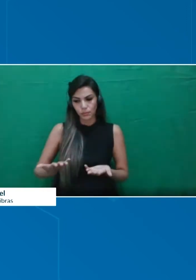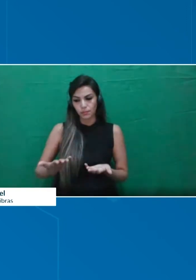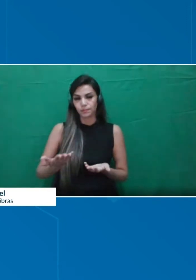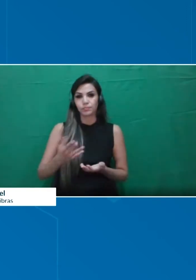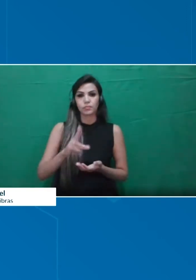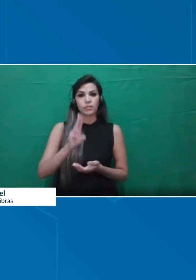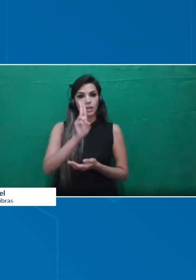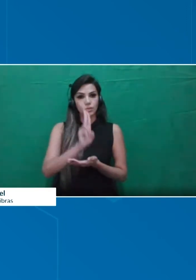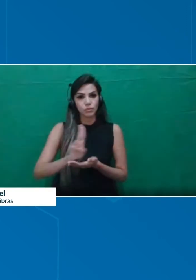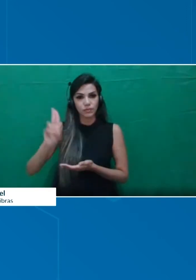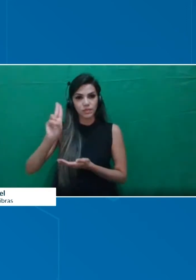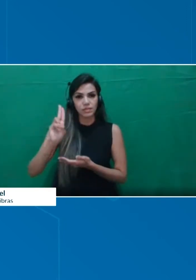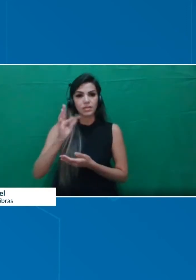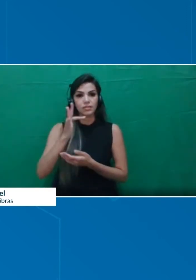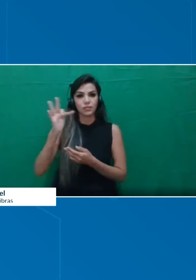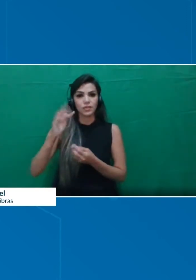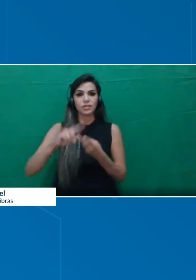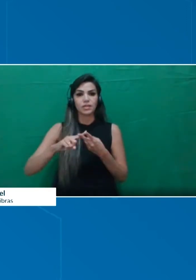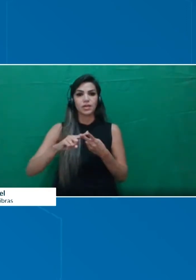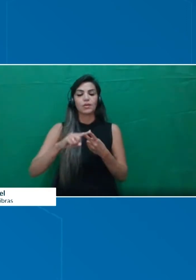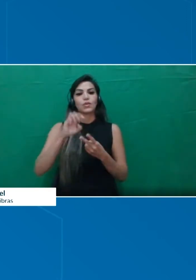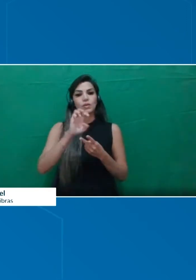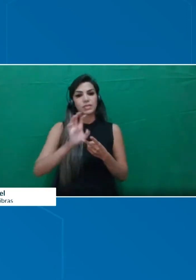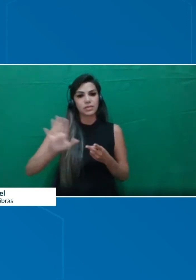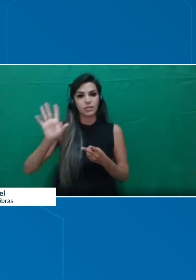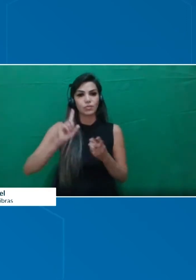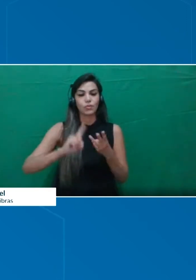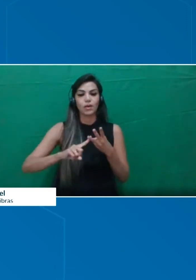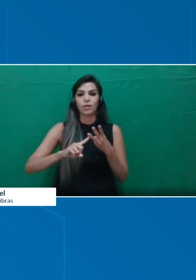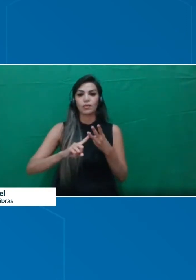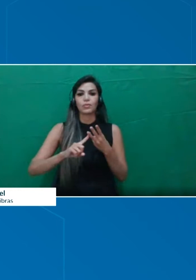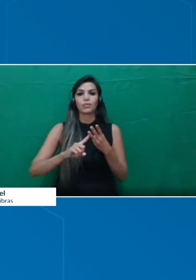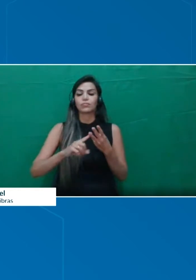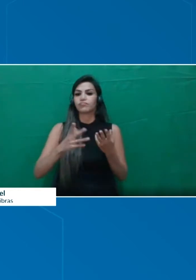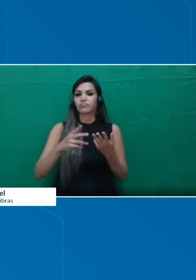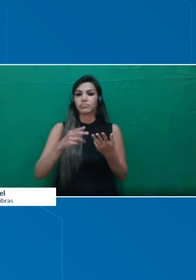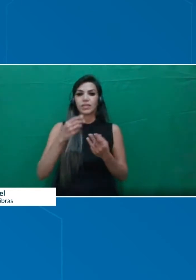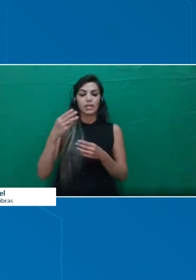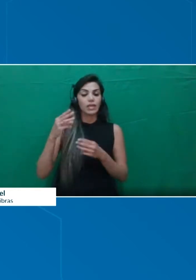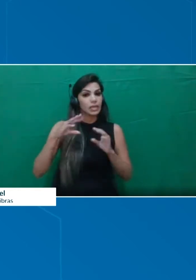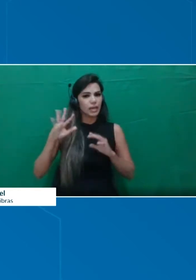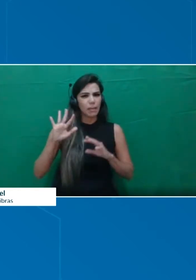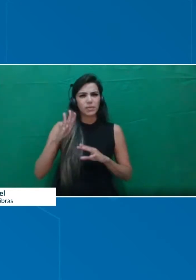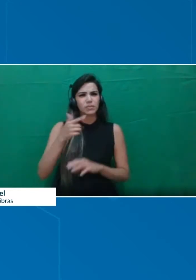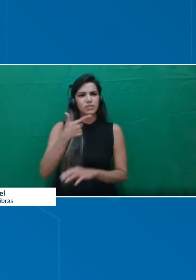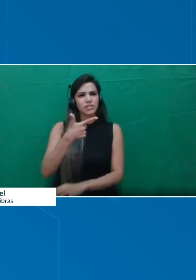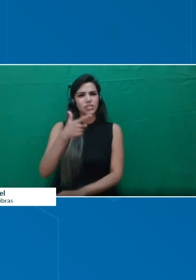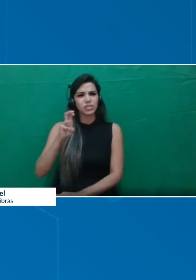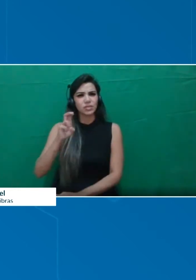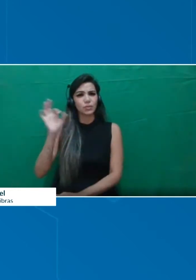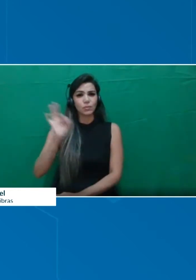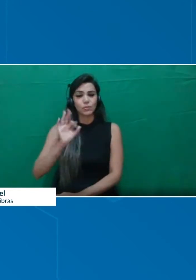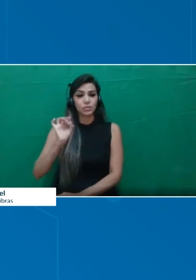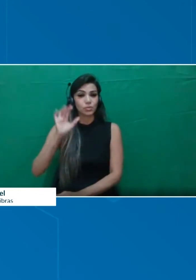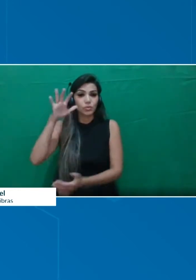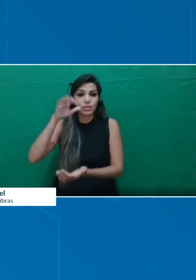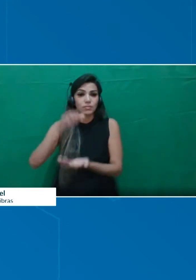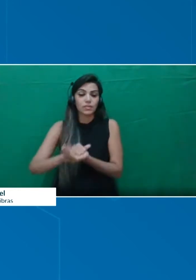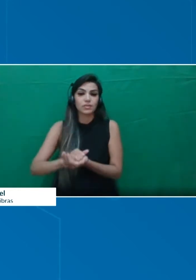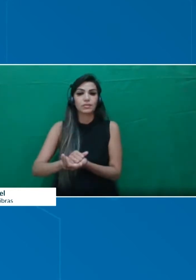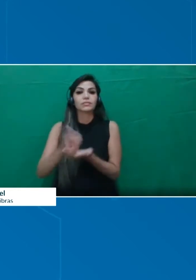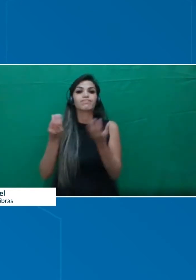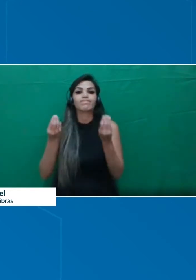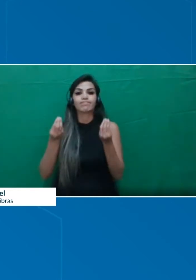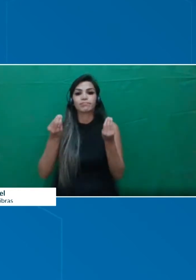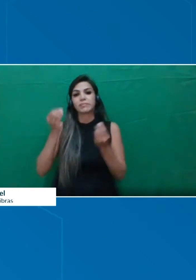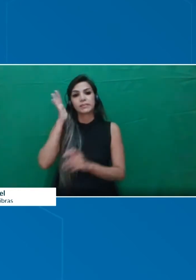universidades federais, estaduais e municipais, representam cerca de 25% das matrículas, você imagina,